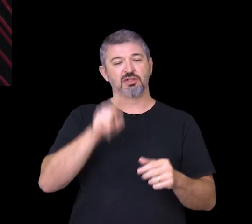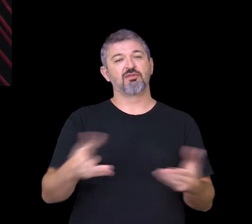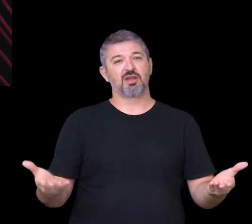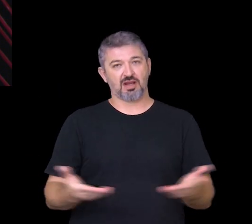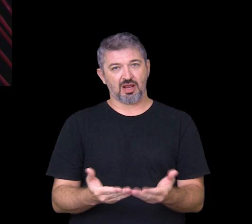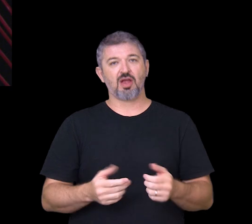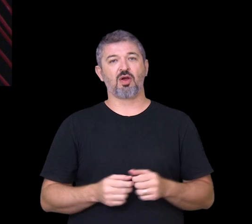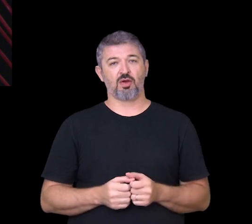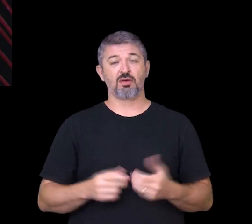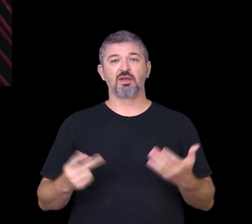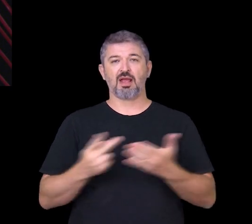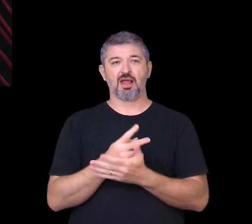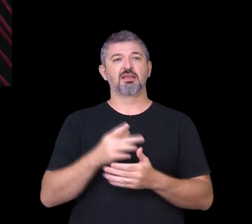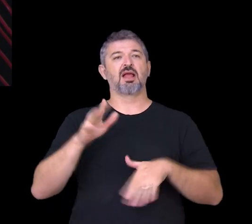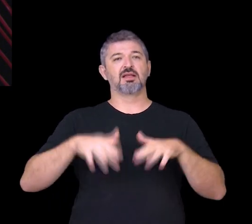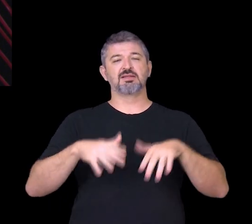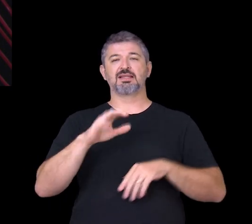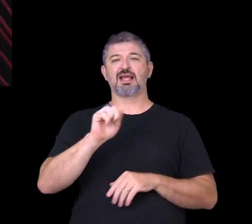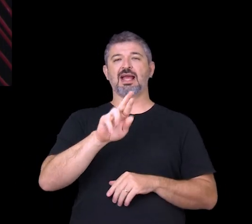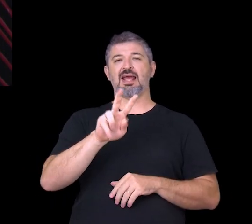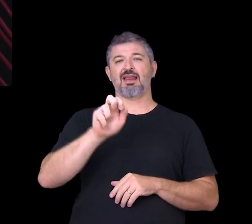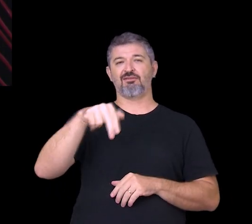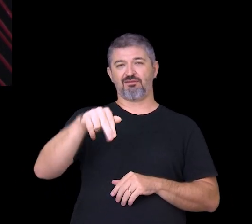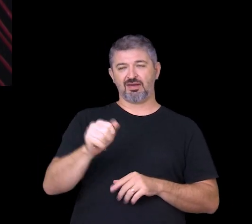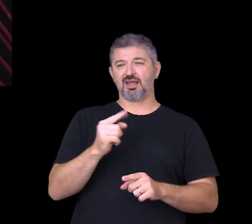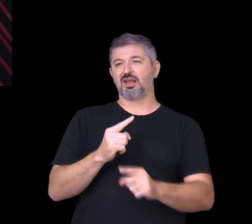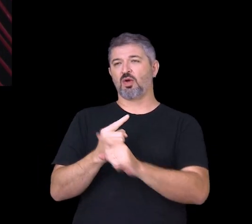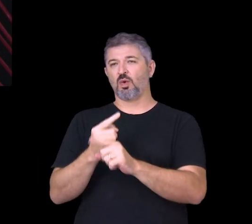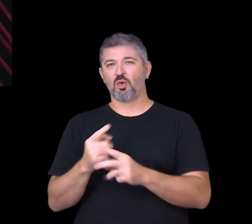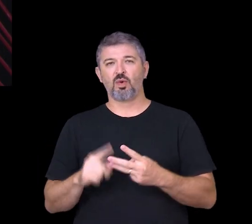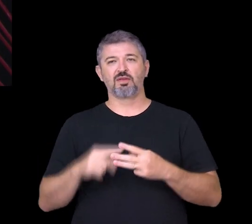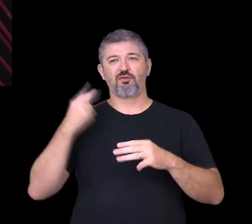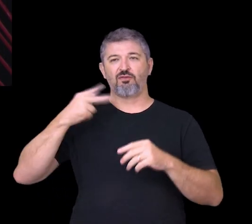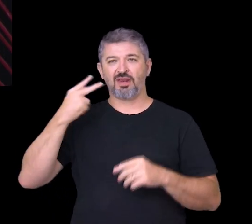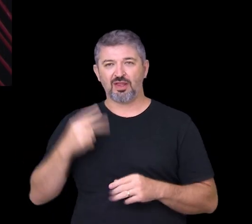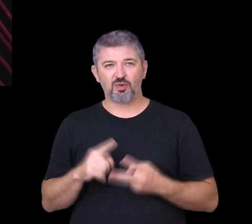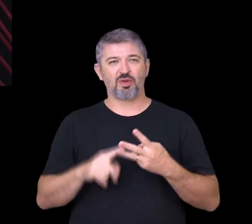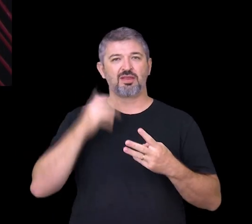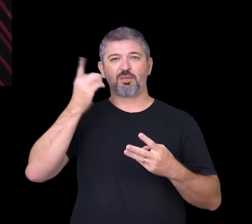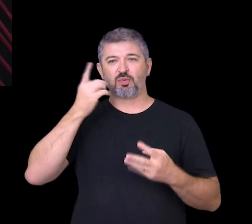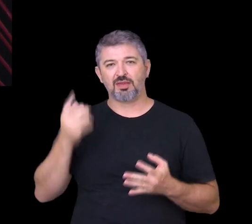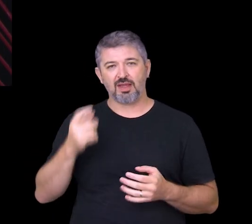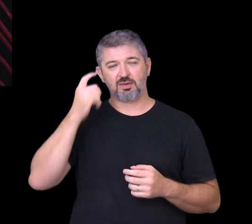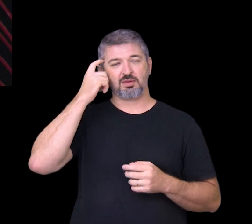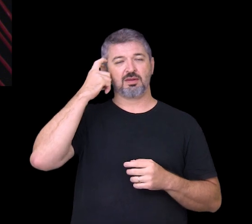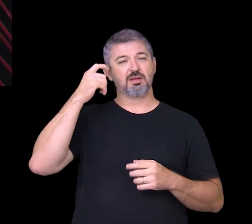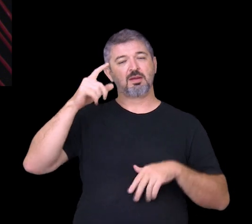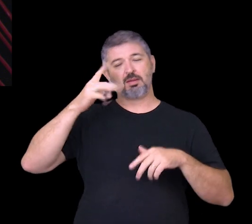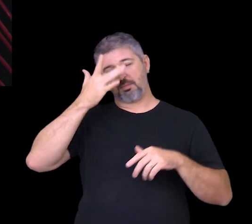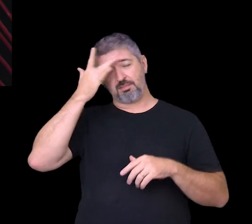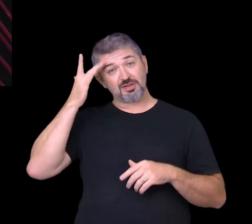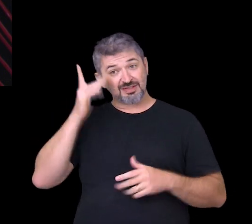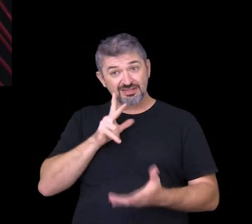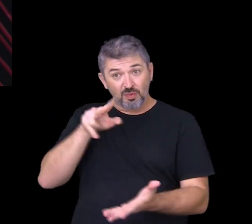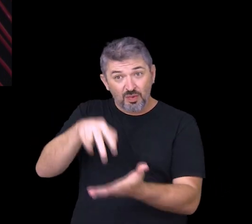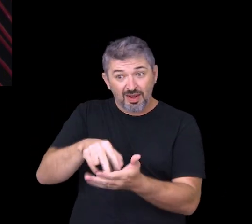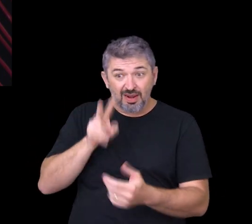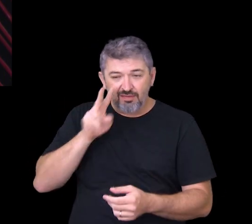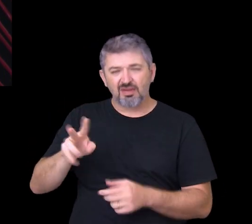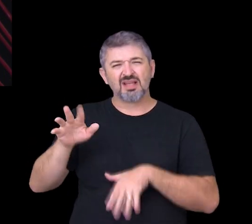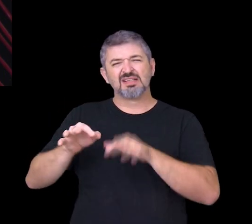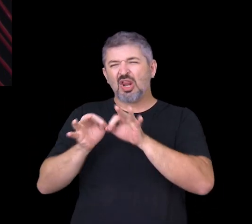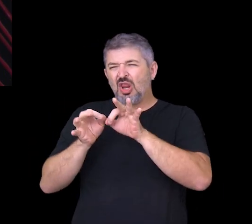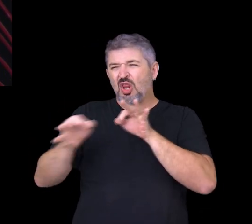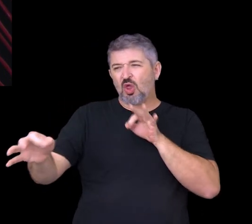sendo feito hoje e é feito nas caravanas e já ocorreu em outros encontros com vereadoras, com deputados, com as pessoas que estão muitas vezes na ponta,